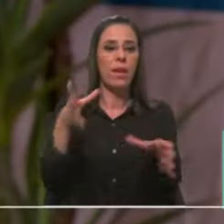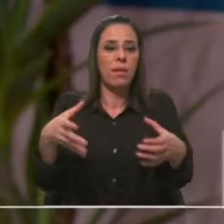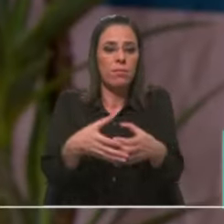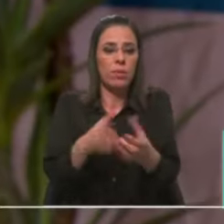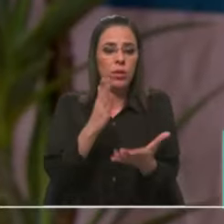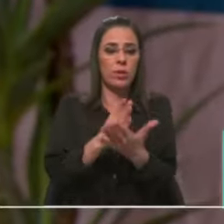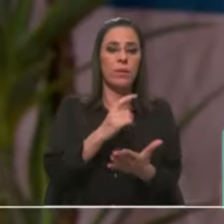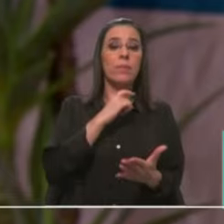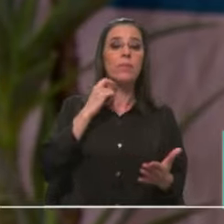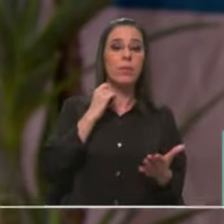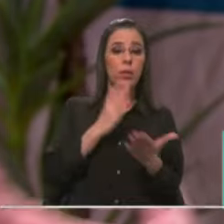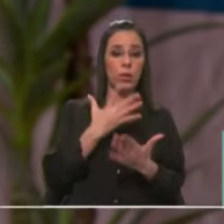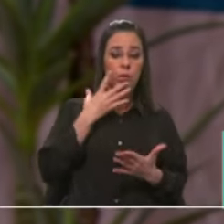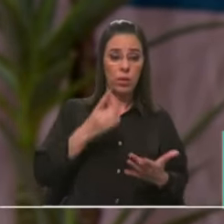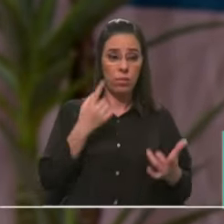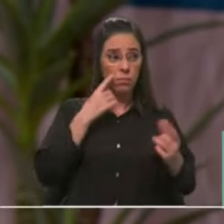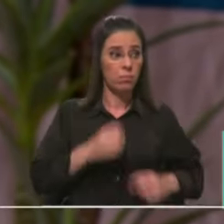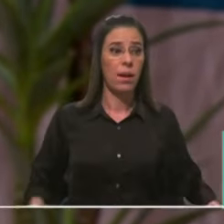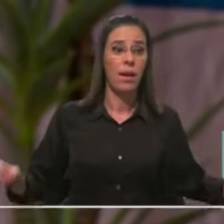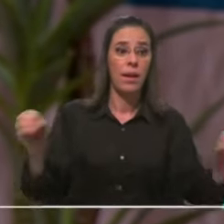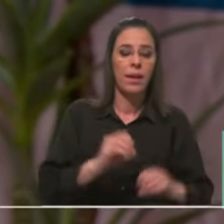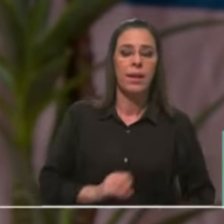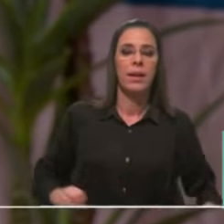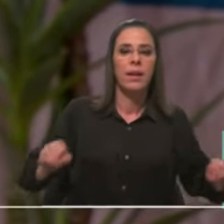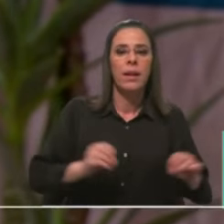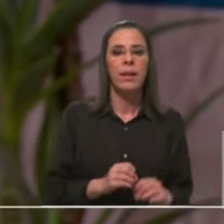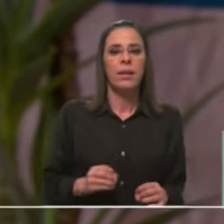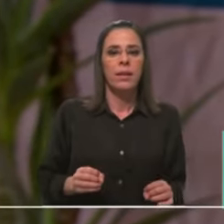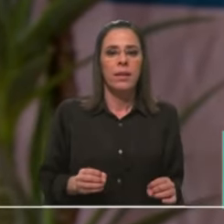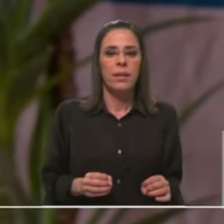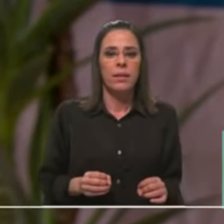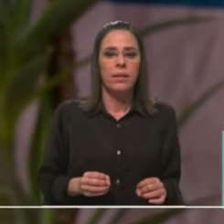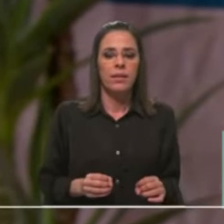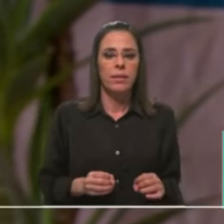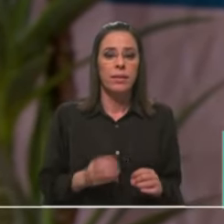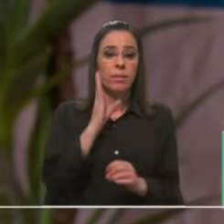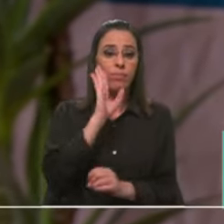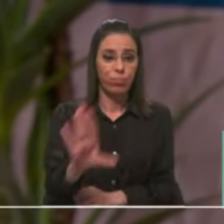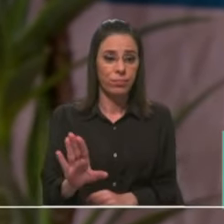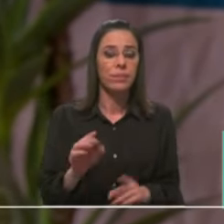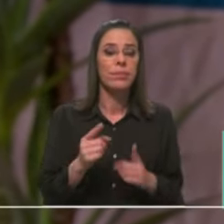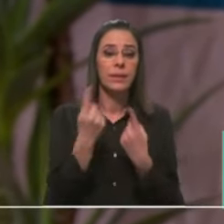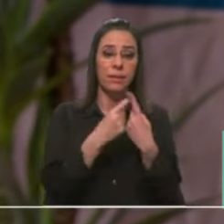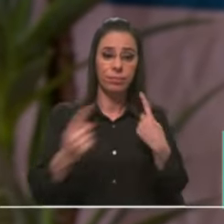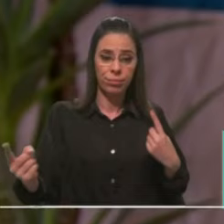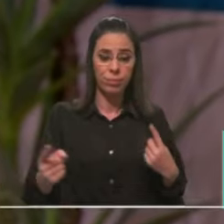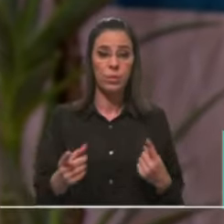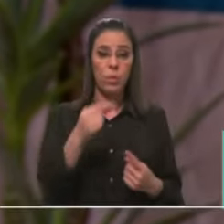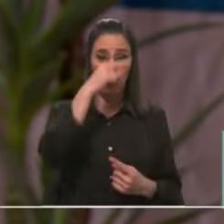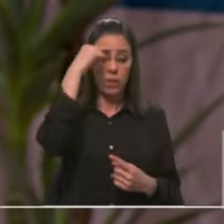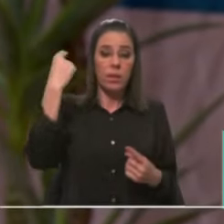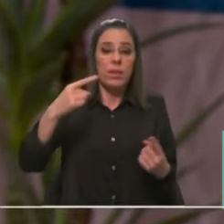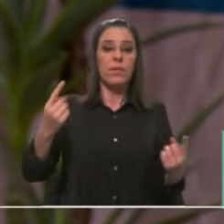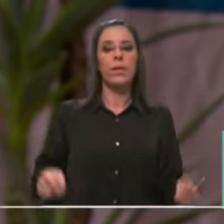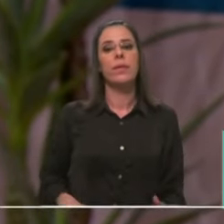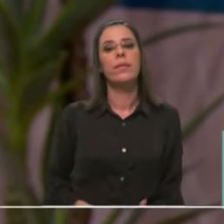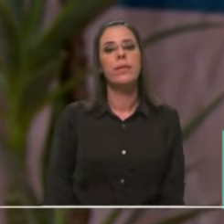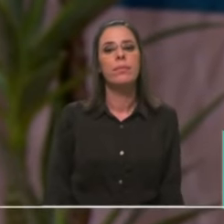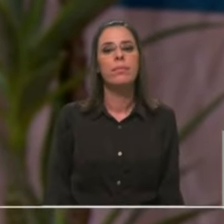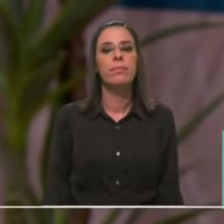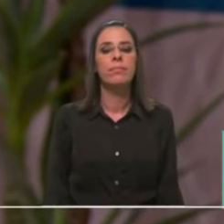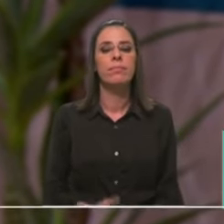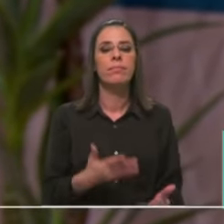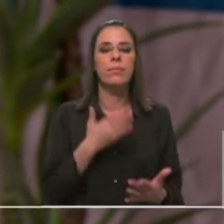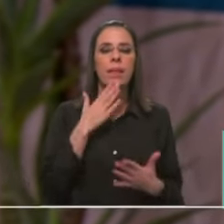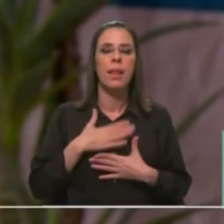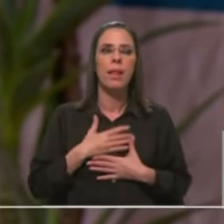seminário enfim sozinho não conhecia mais ninguém viver em regime de internato era muito dur e foi difícil mas poris